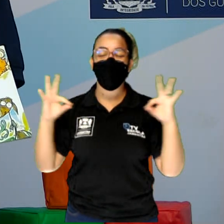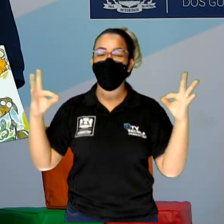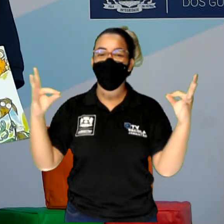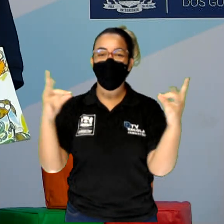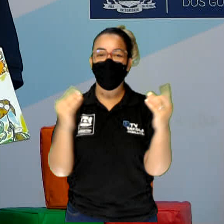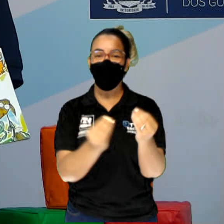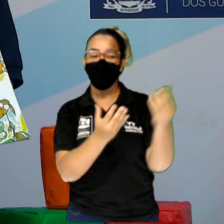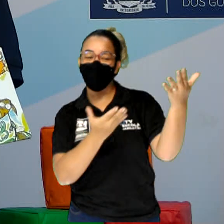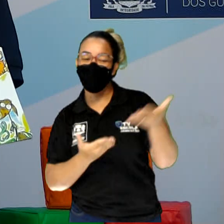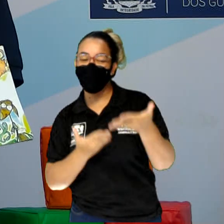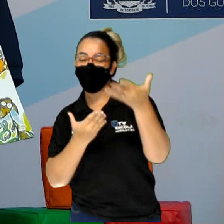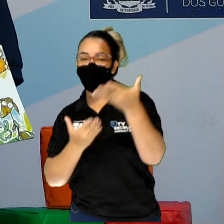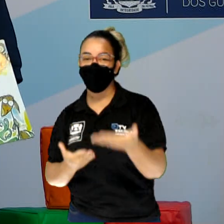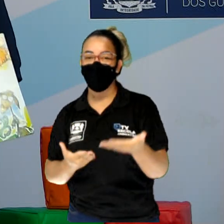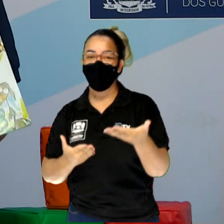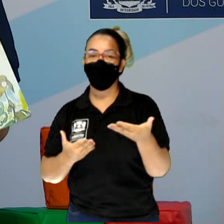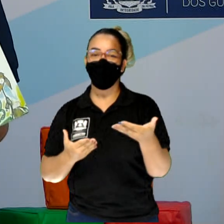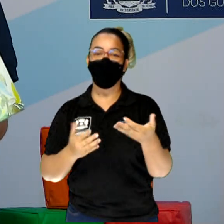todos esses convidados.